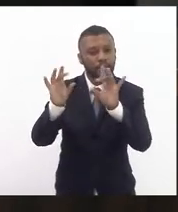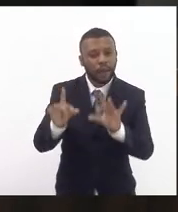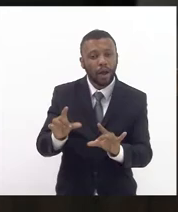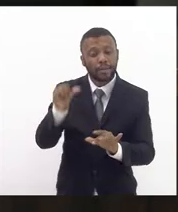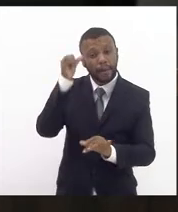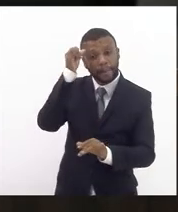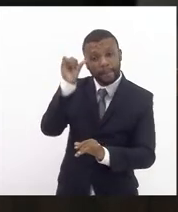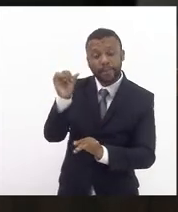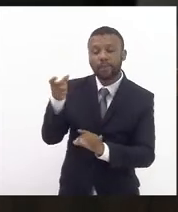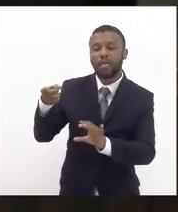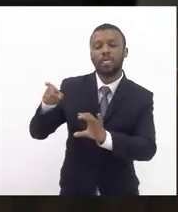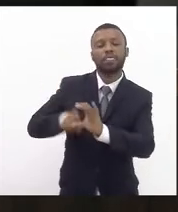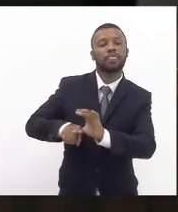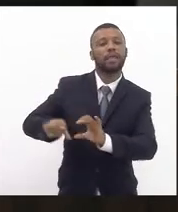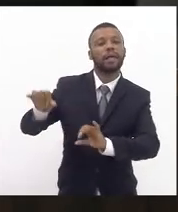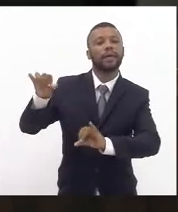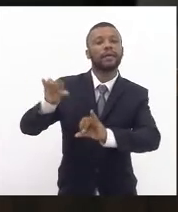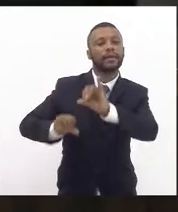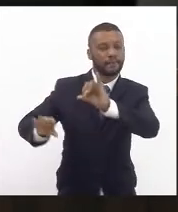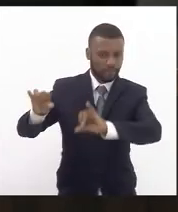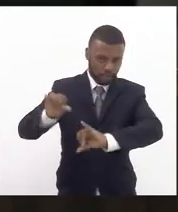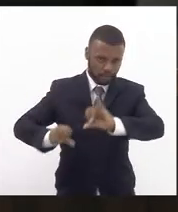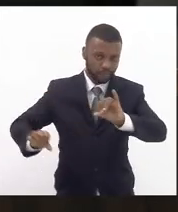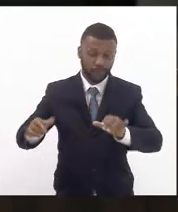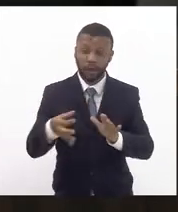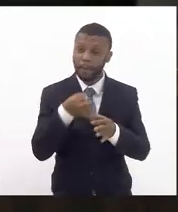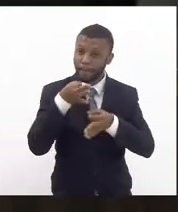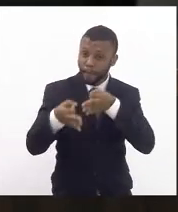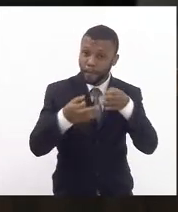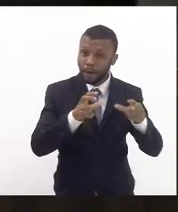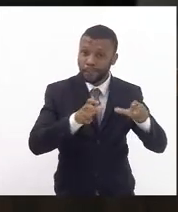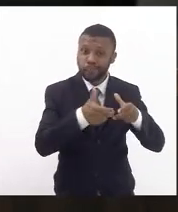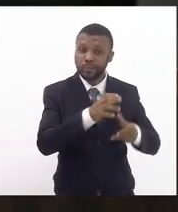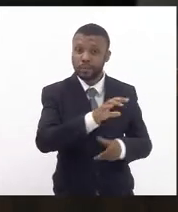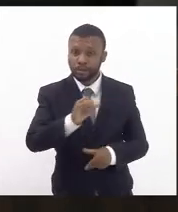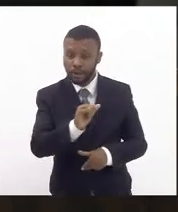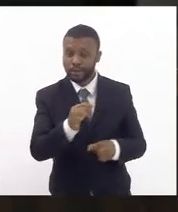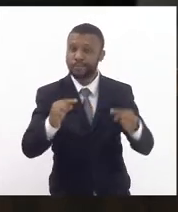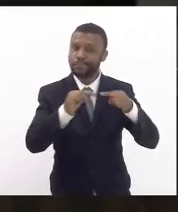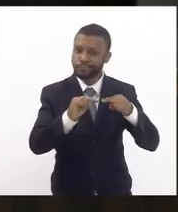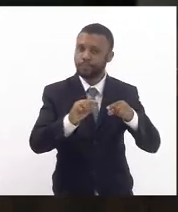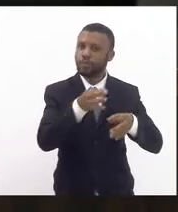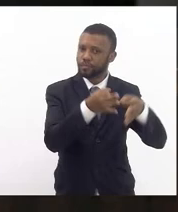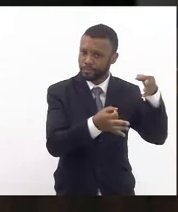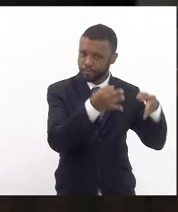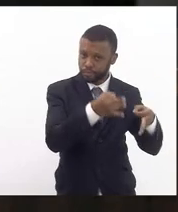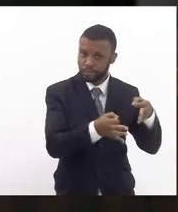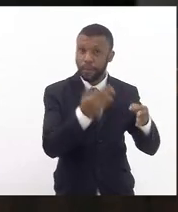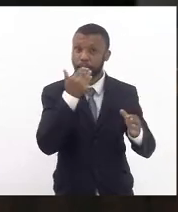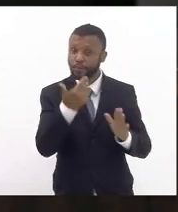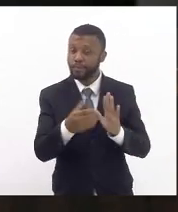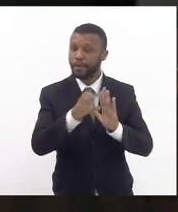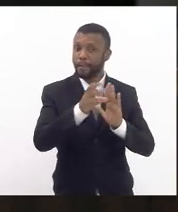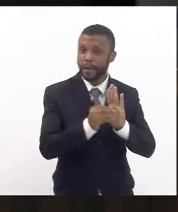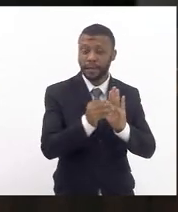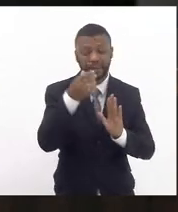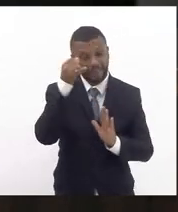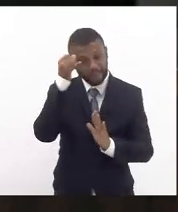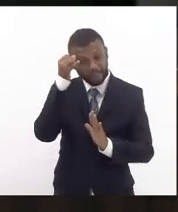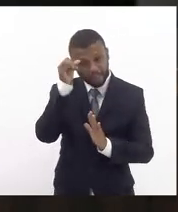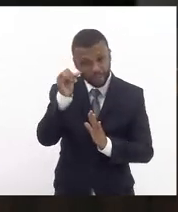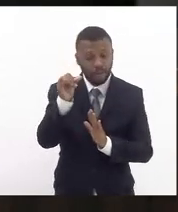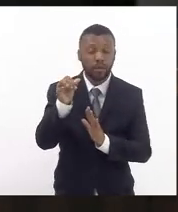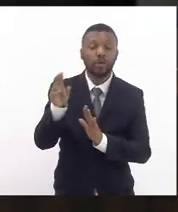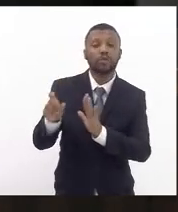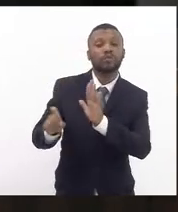dependência química. Pareceres das comissões de Constituição e Justiça pela juridicidade com emendas de prevenção ao uso de drogas dependentes químicos